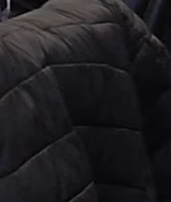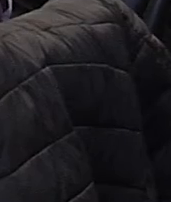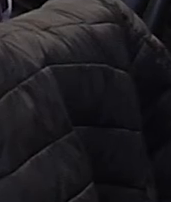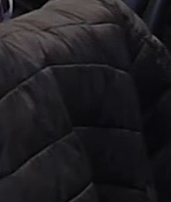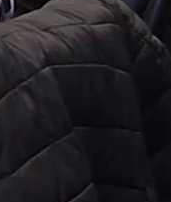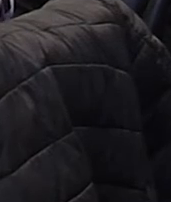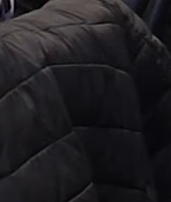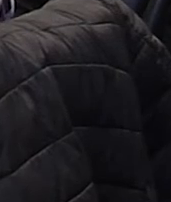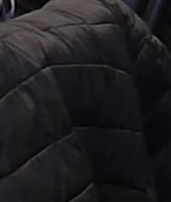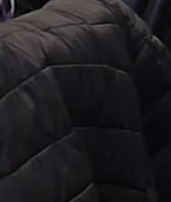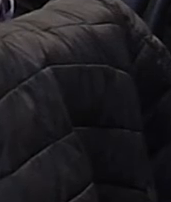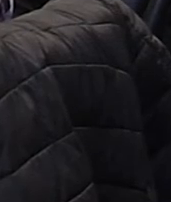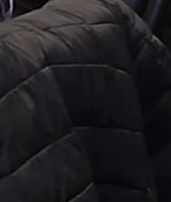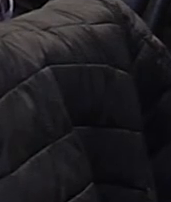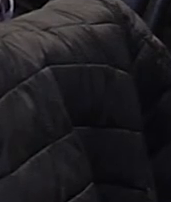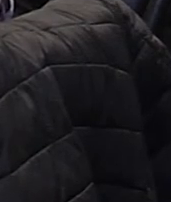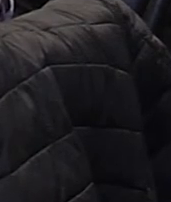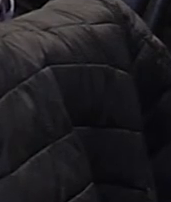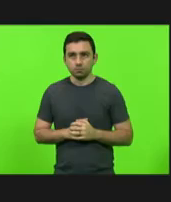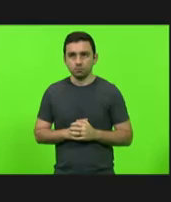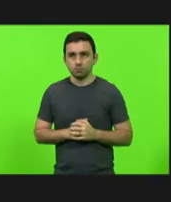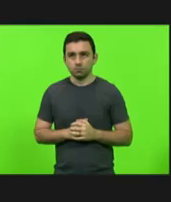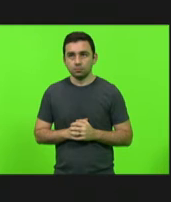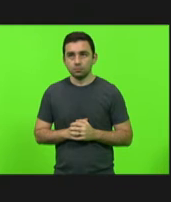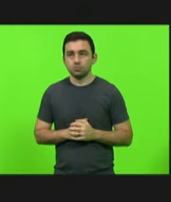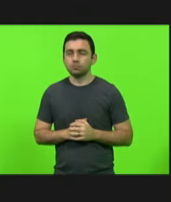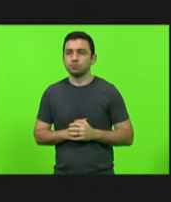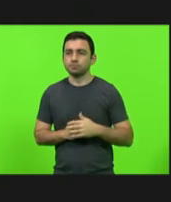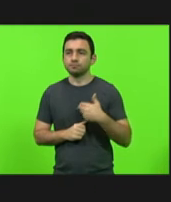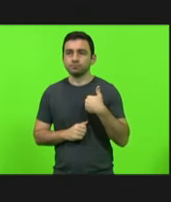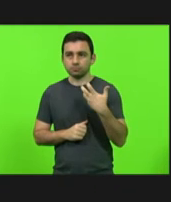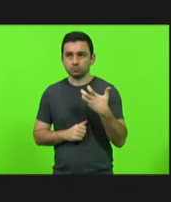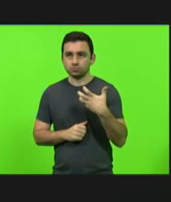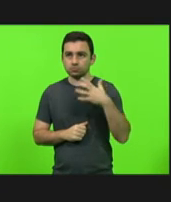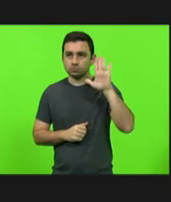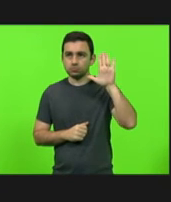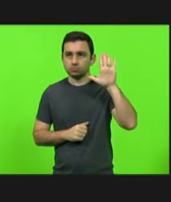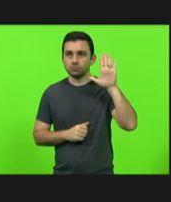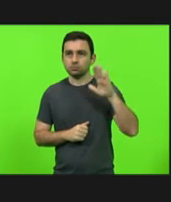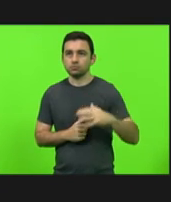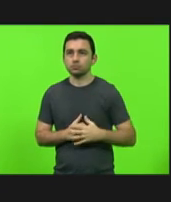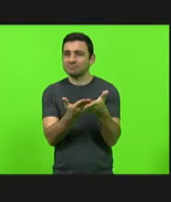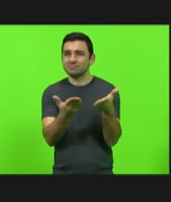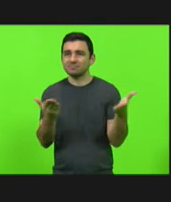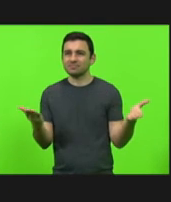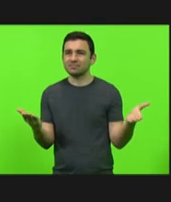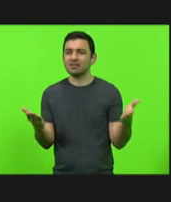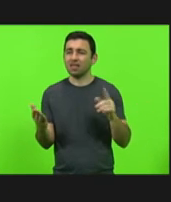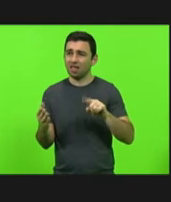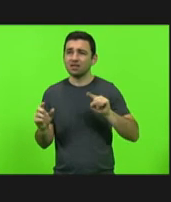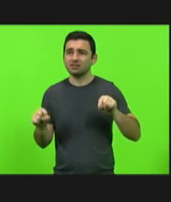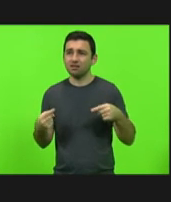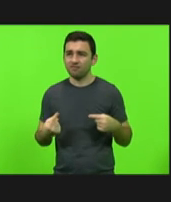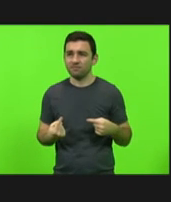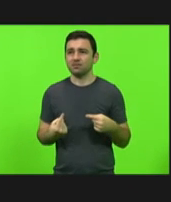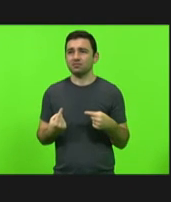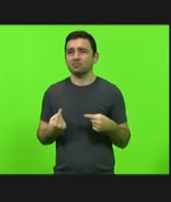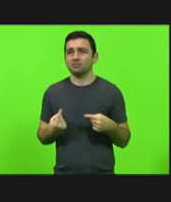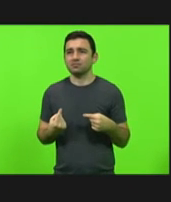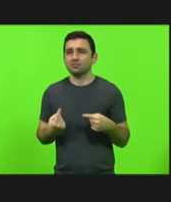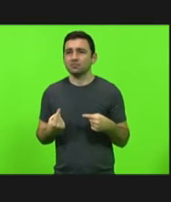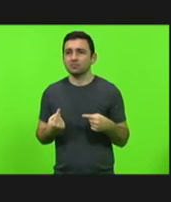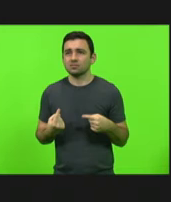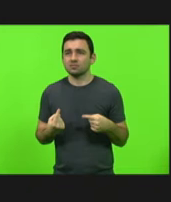comunidade o colegiado também deliberou ainda o projeto de lei que inclui pessoas com deficiência renal no rol de pessoas com